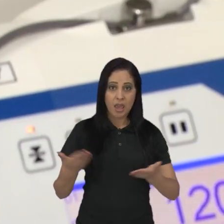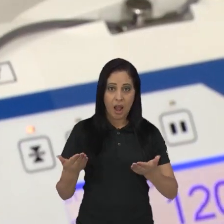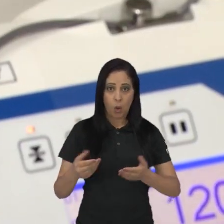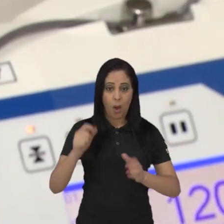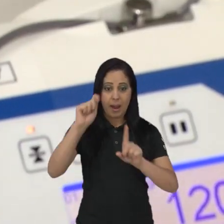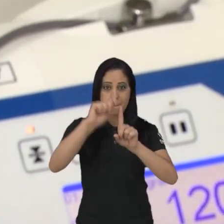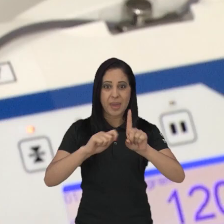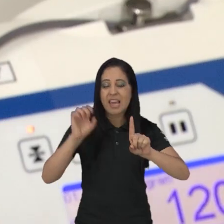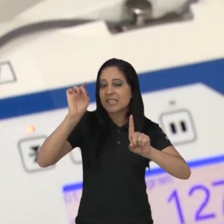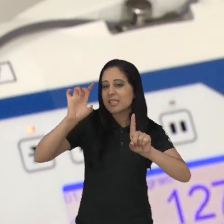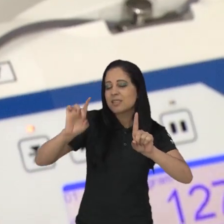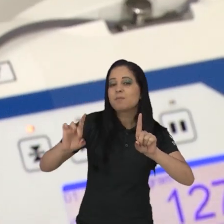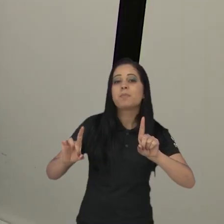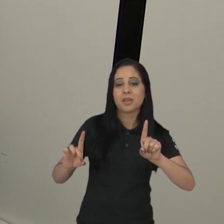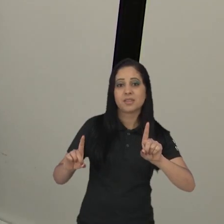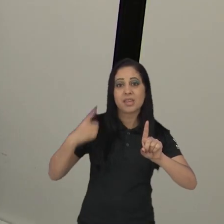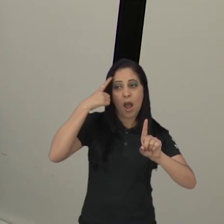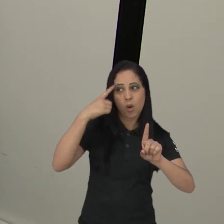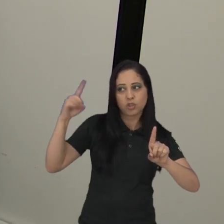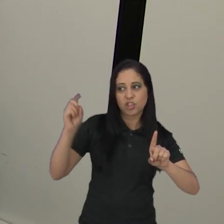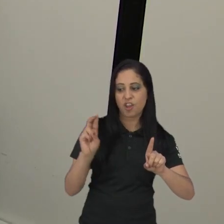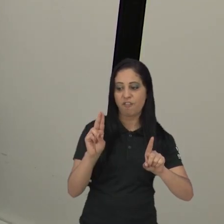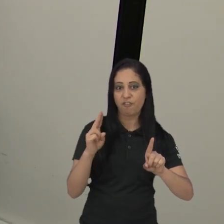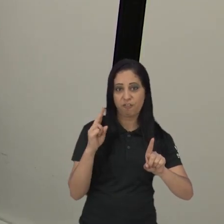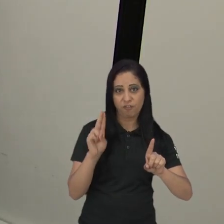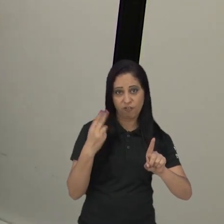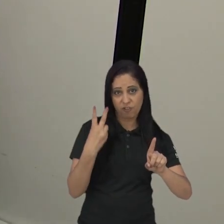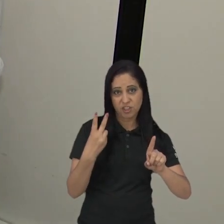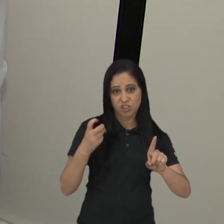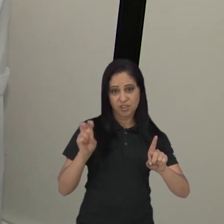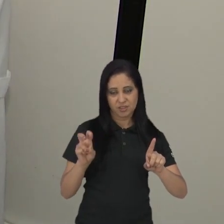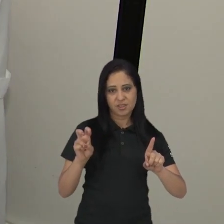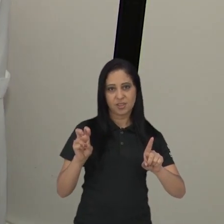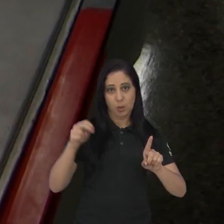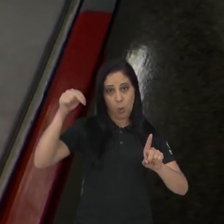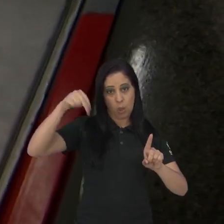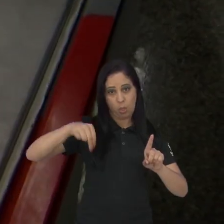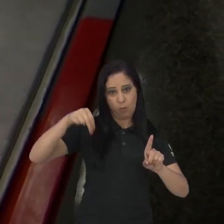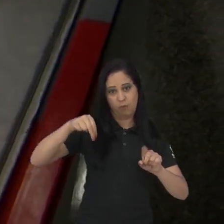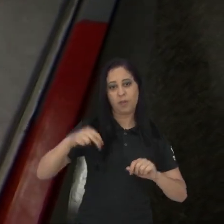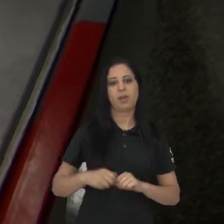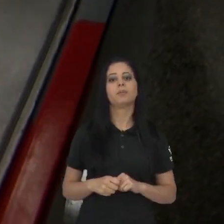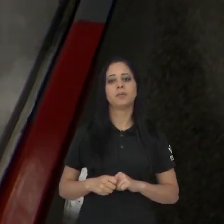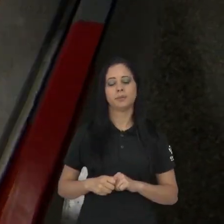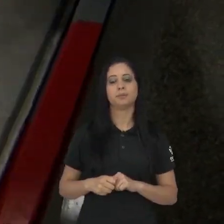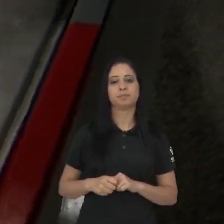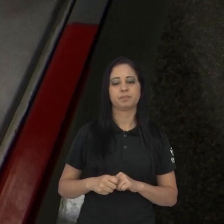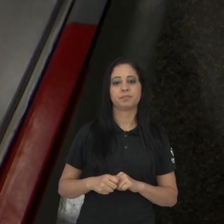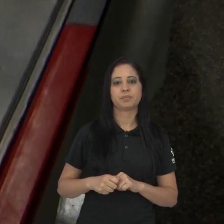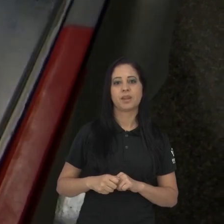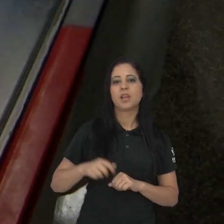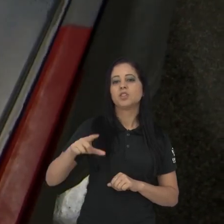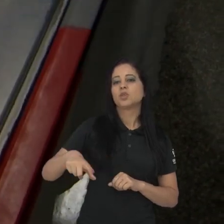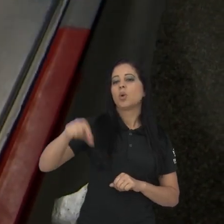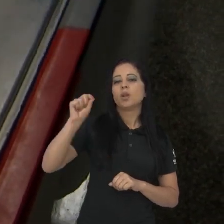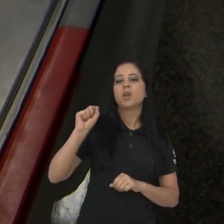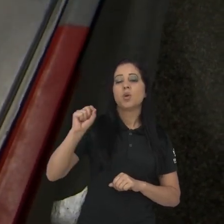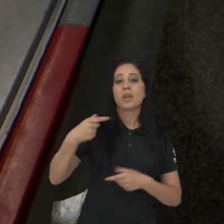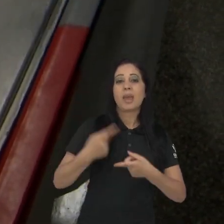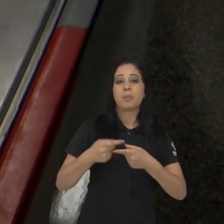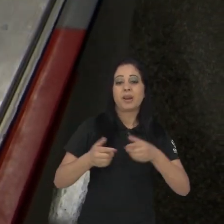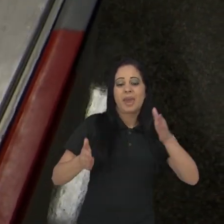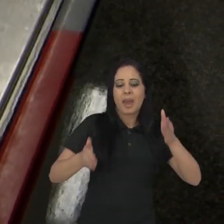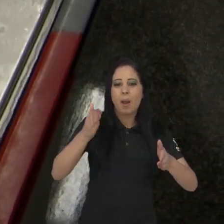que o Dia do Doador de Sangue é celebrado no dia 25 de novembro. A data foi escolhida para preceder o período